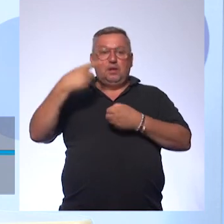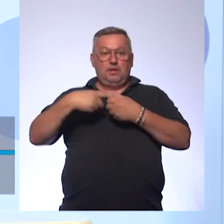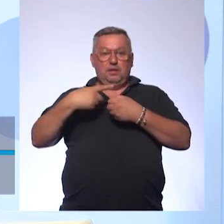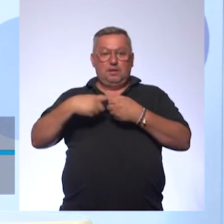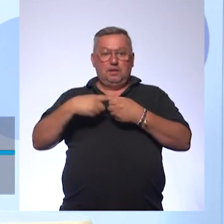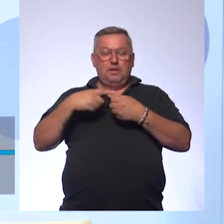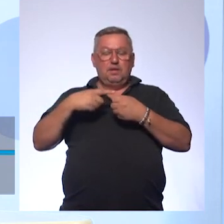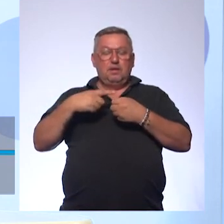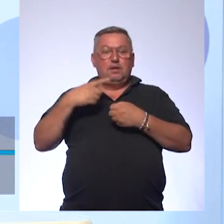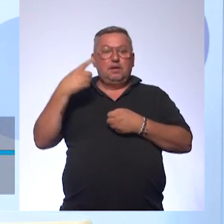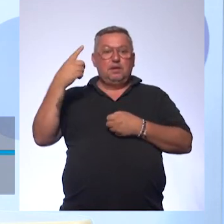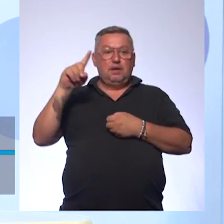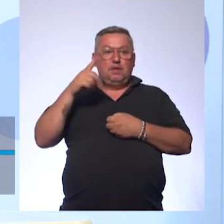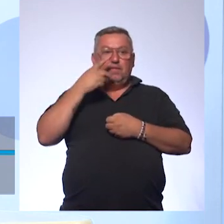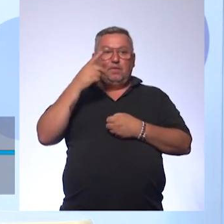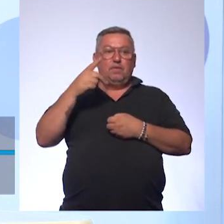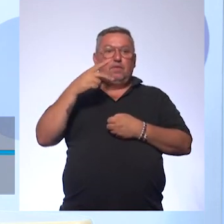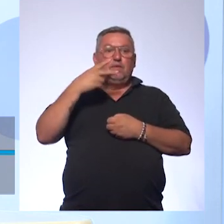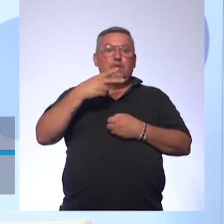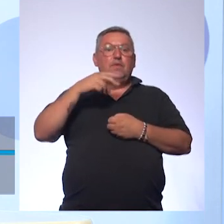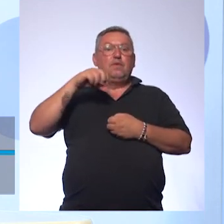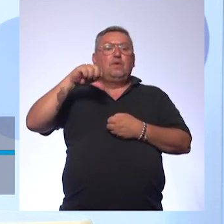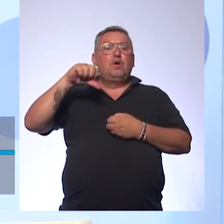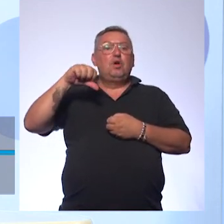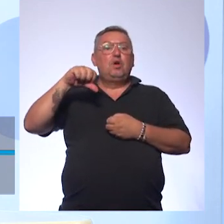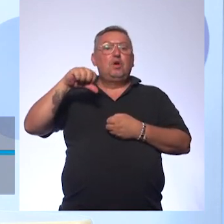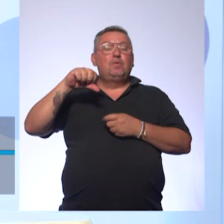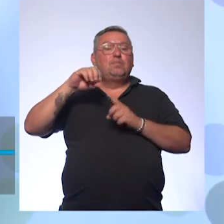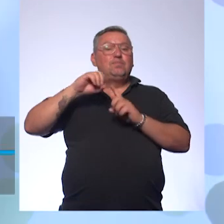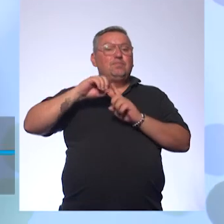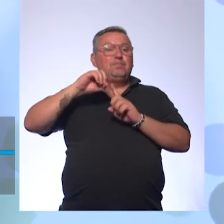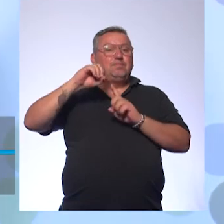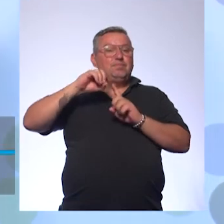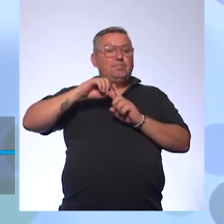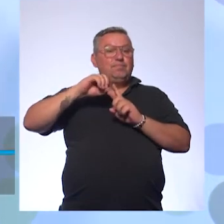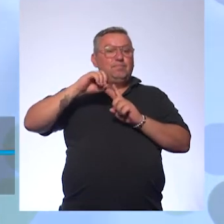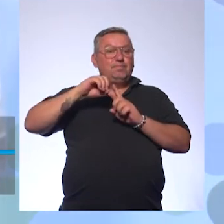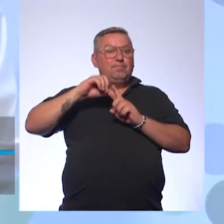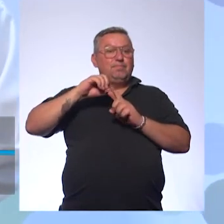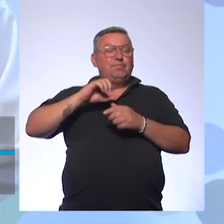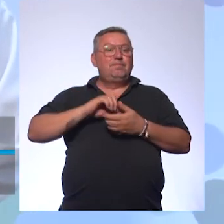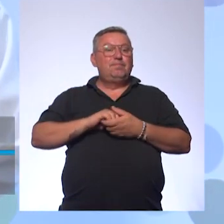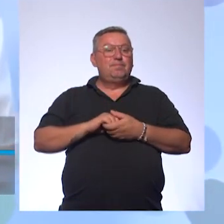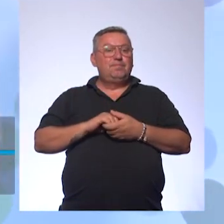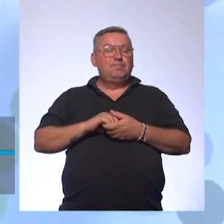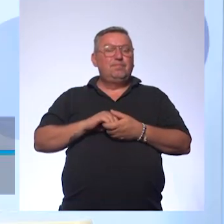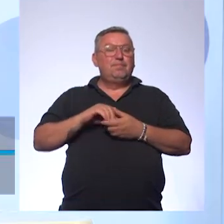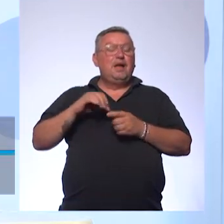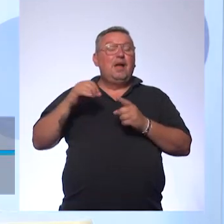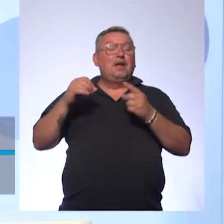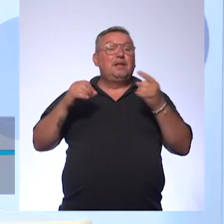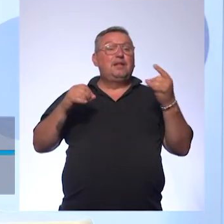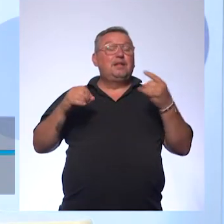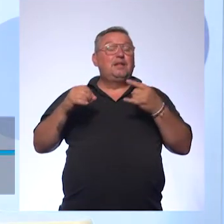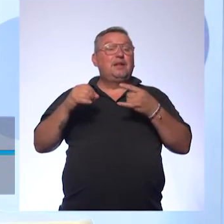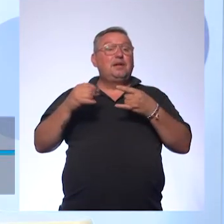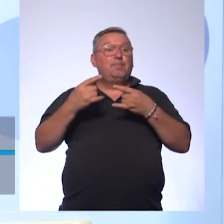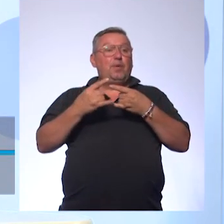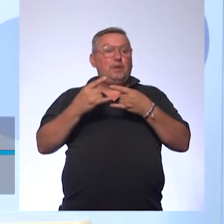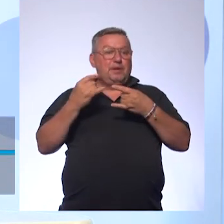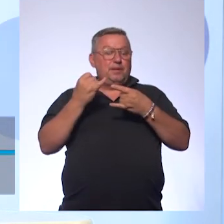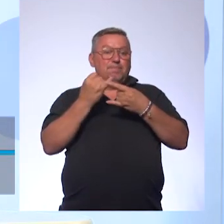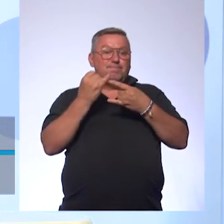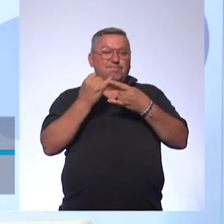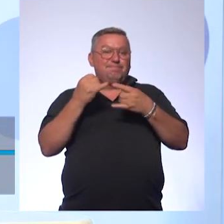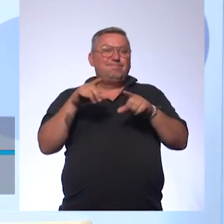ensolarado em quase todo o estado, com sinais de chuva no final do tempo. Estou fazendo a previsão já aqui. Aí sim, previsão do tempo. Olha